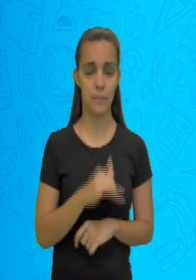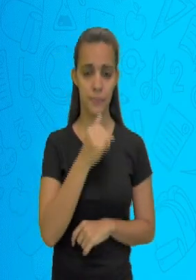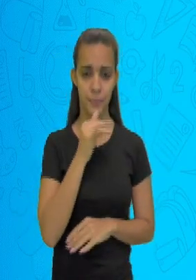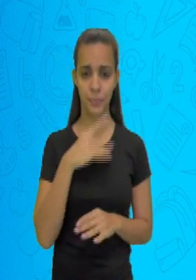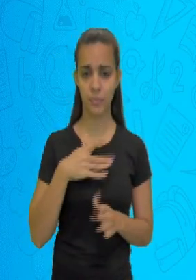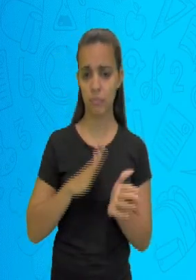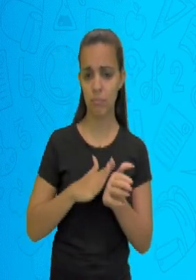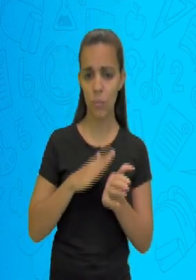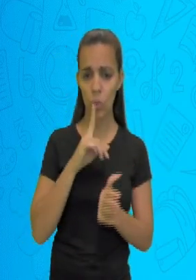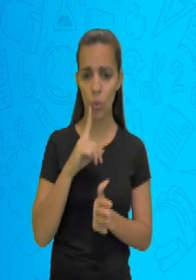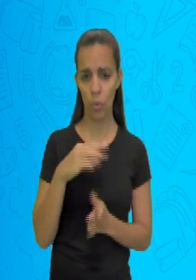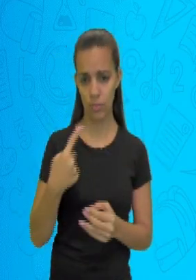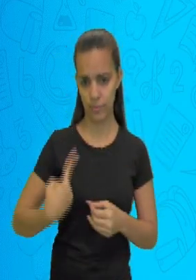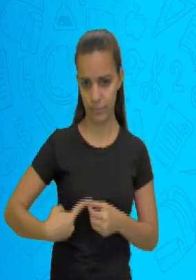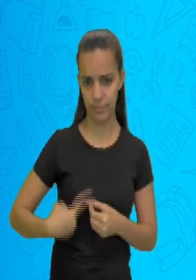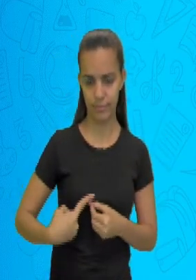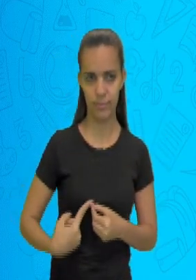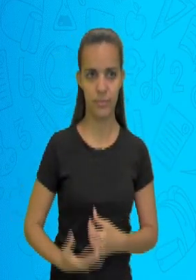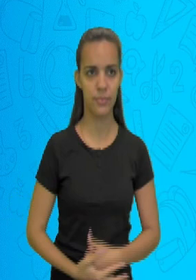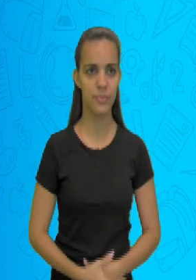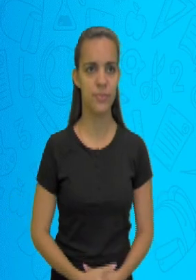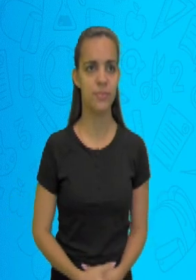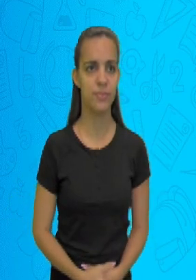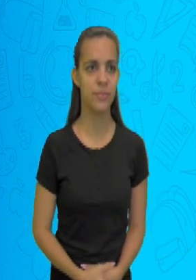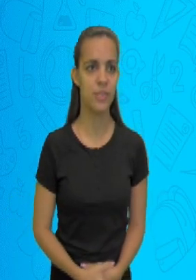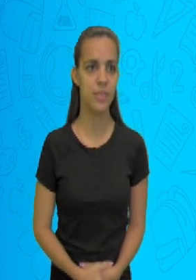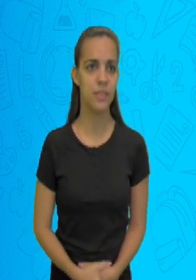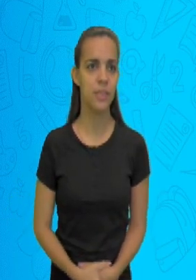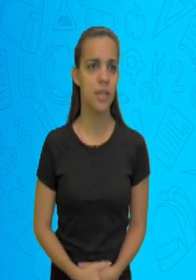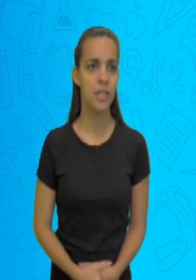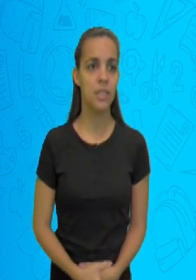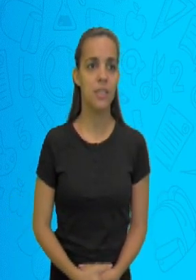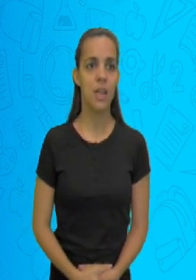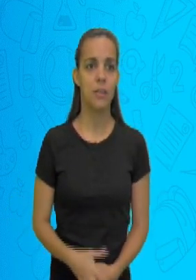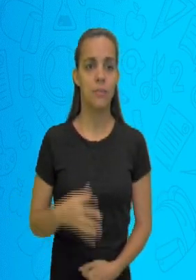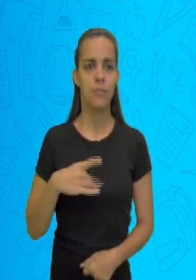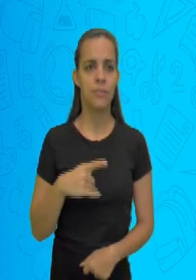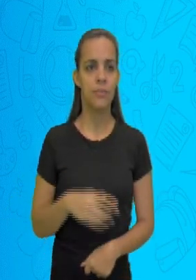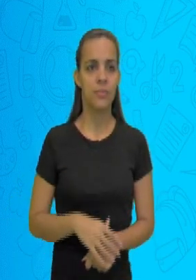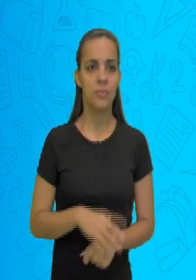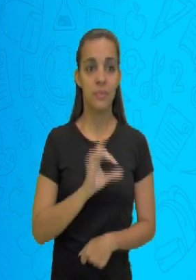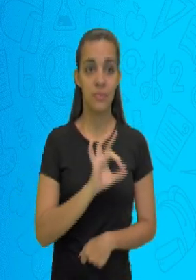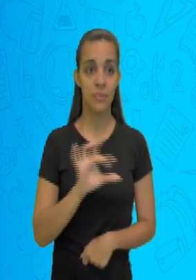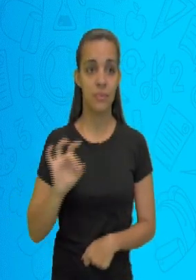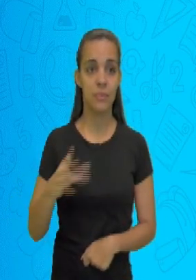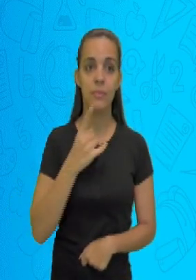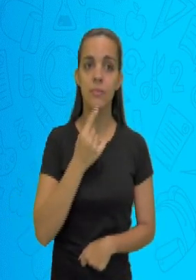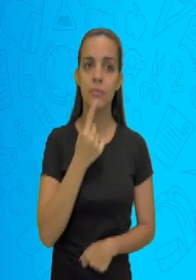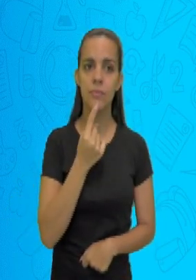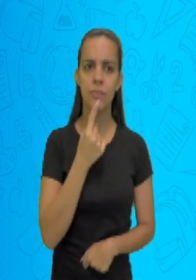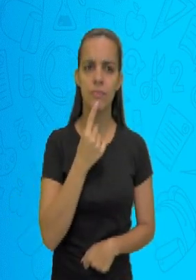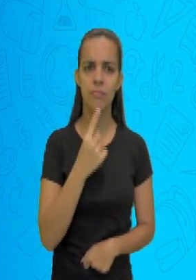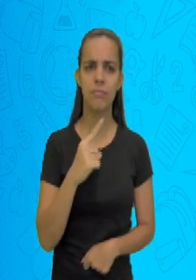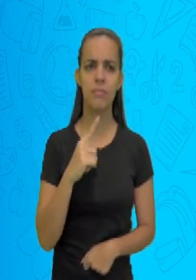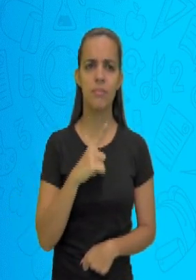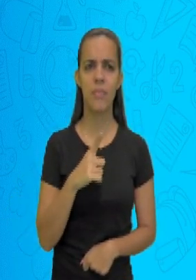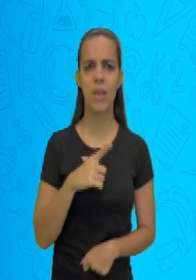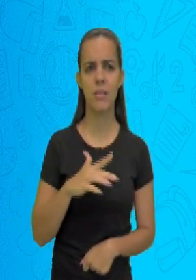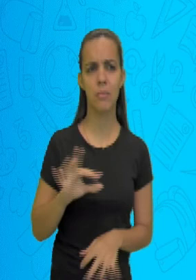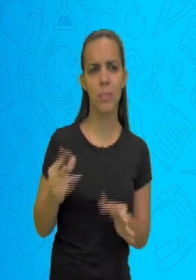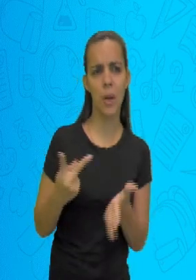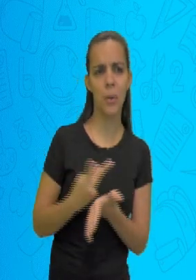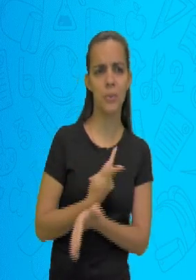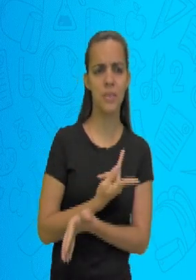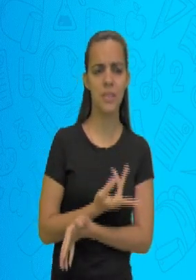desta forma. E cada feriado possui sua razão de acontecer em determinada data.